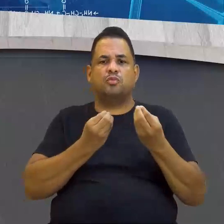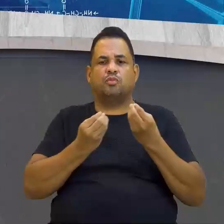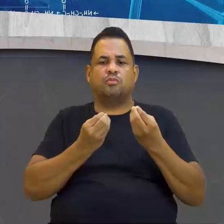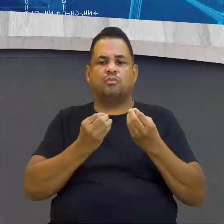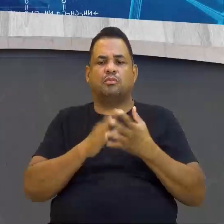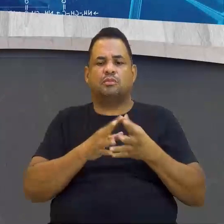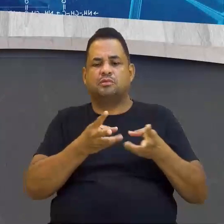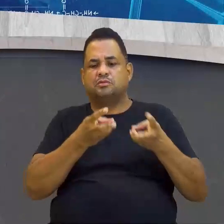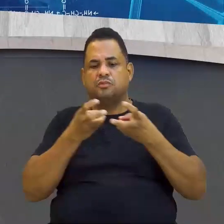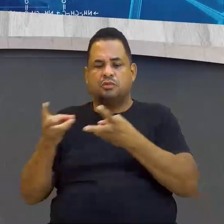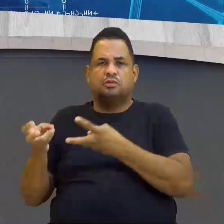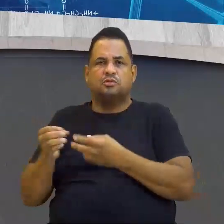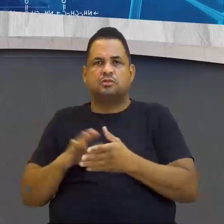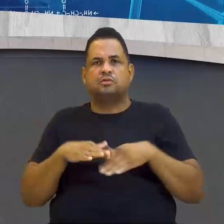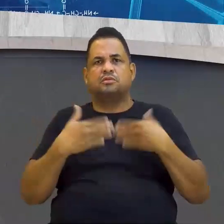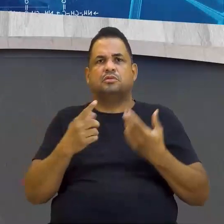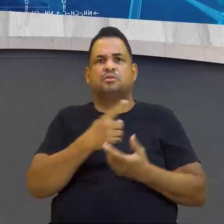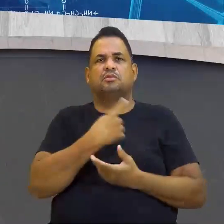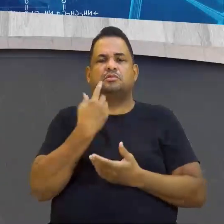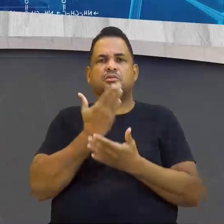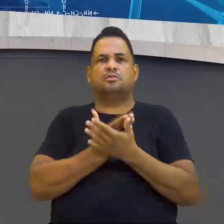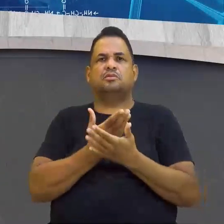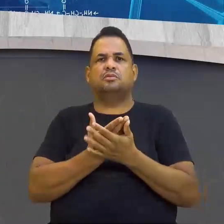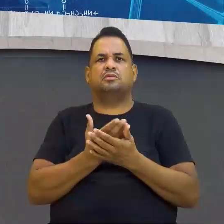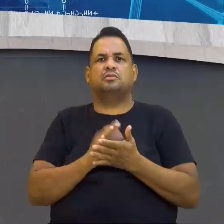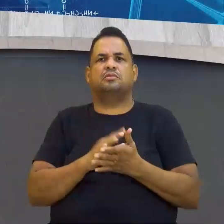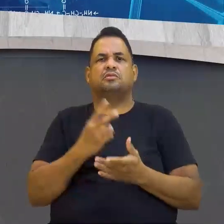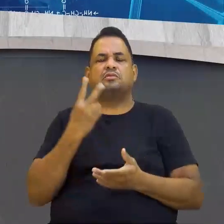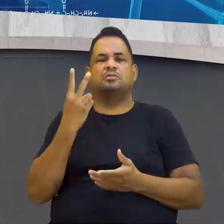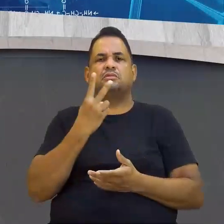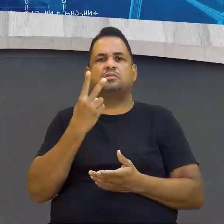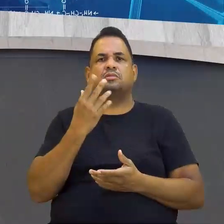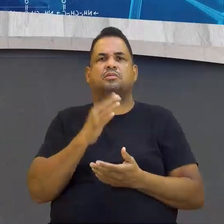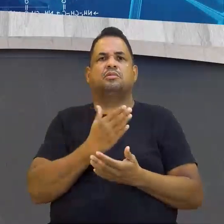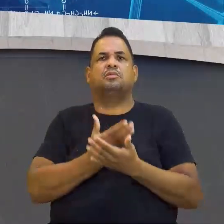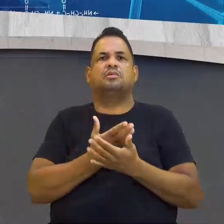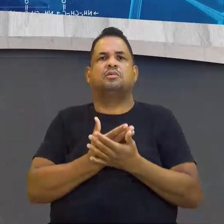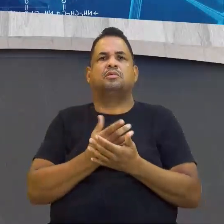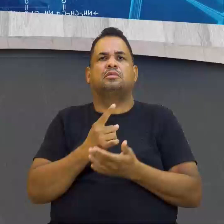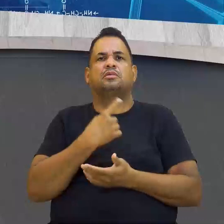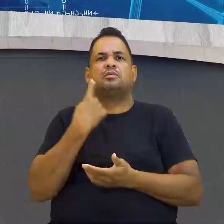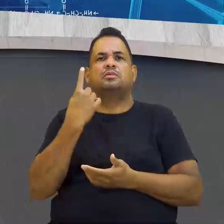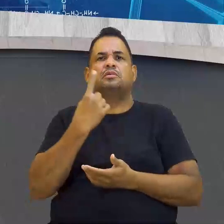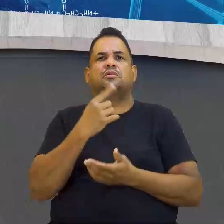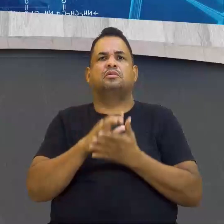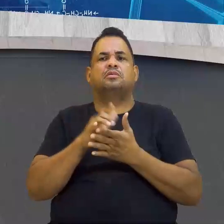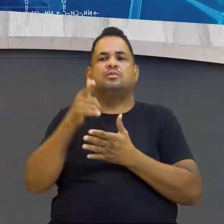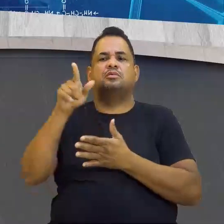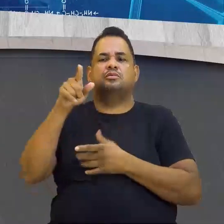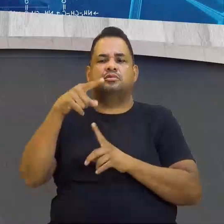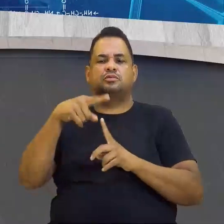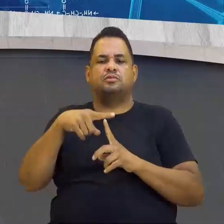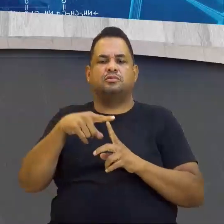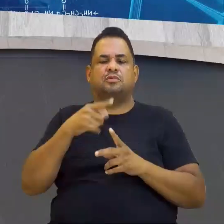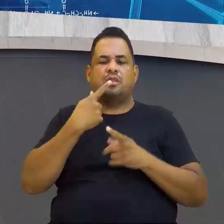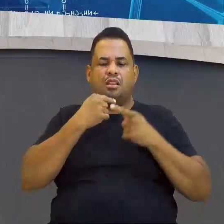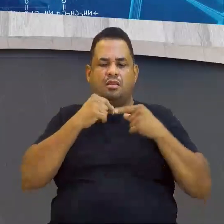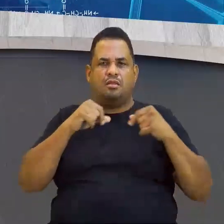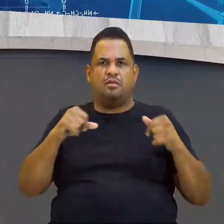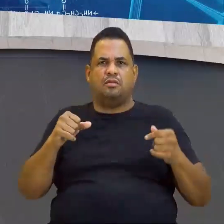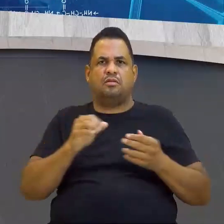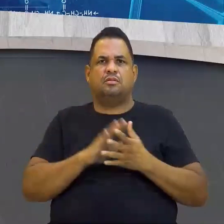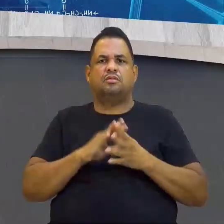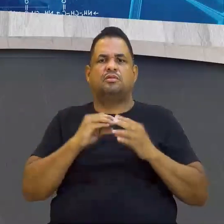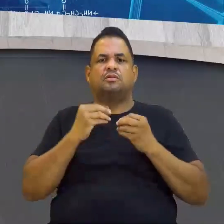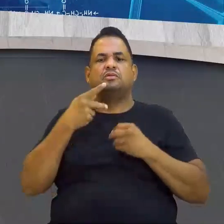obtenção para ele, que foi o que nós vimos. Segundo ponto da aula foi que nós vimos os outros tipos de sais e as